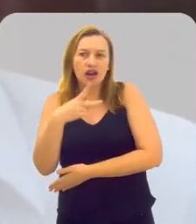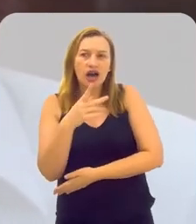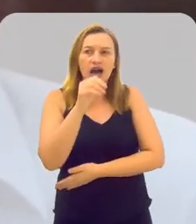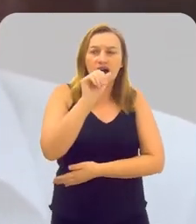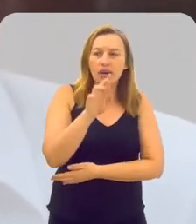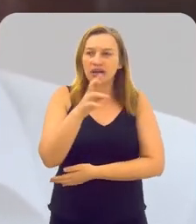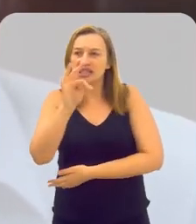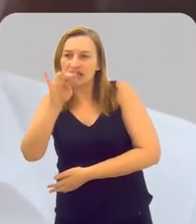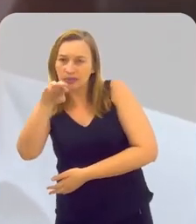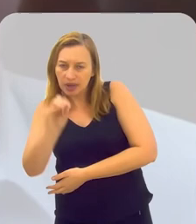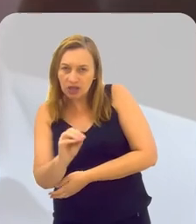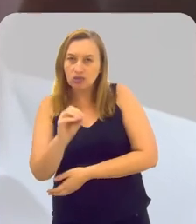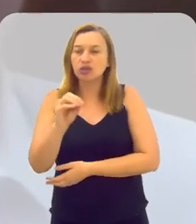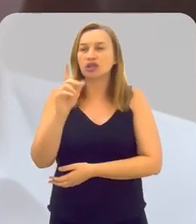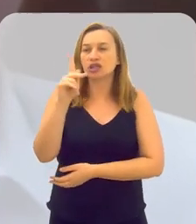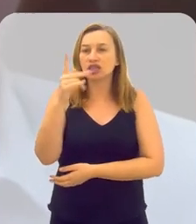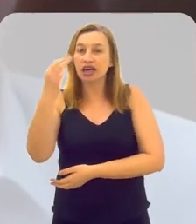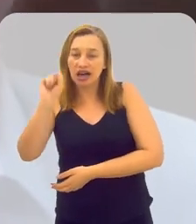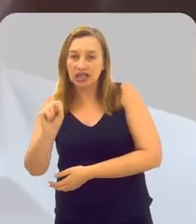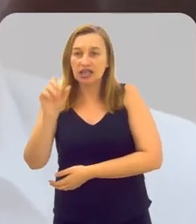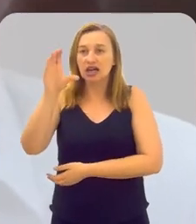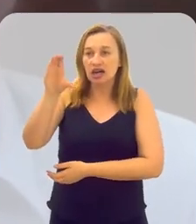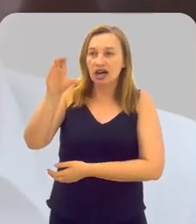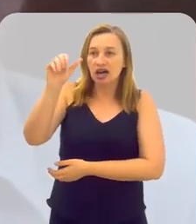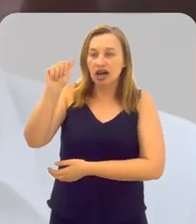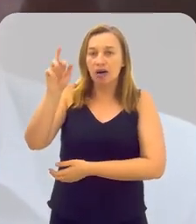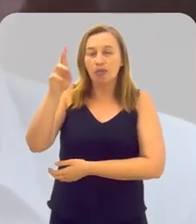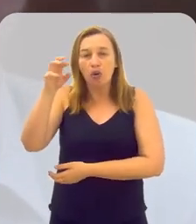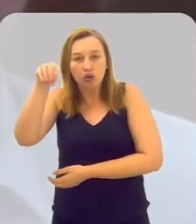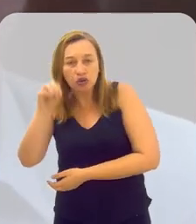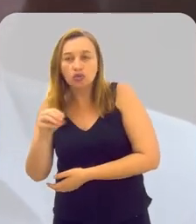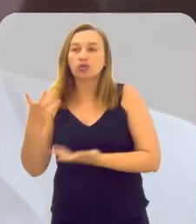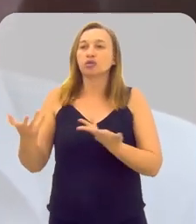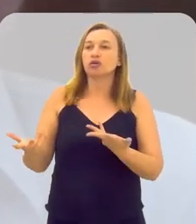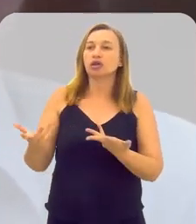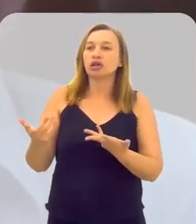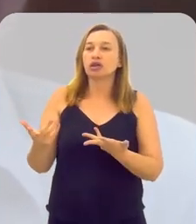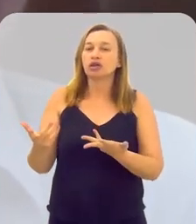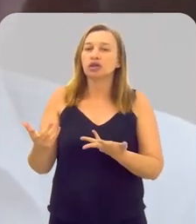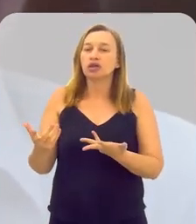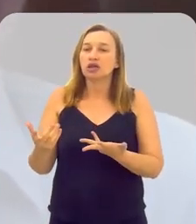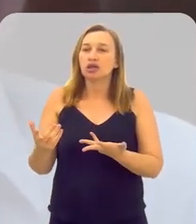linhas específicas, né? A gente pode falar de armazenamento de gás carbônico,